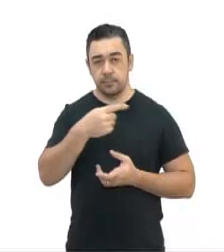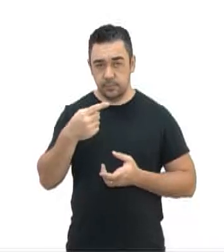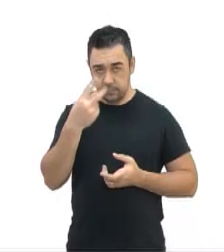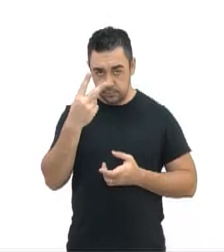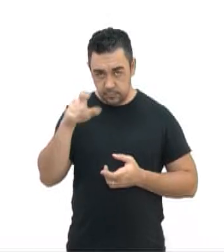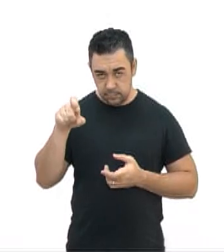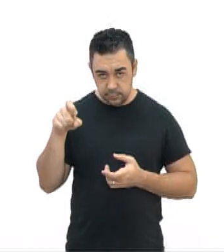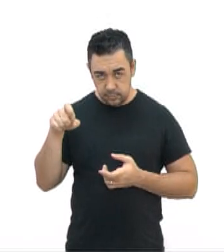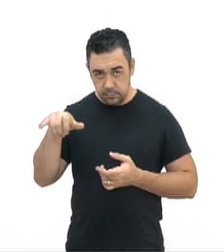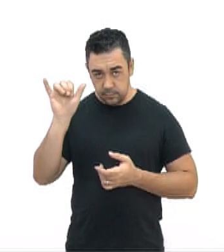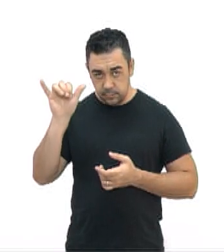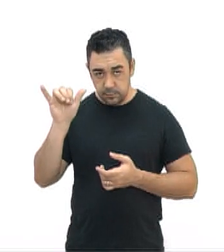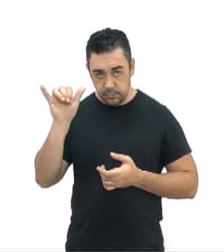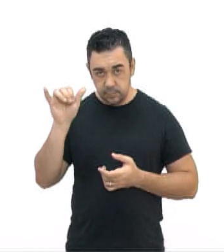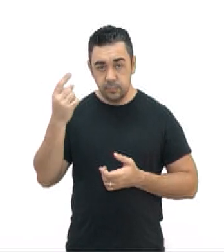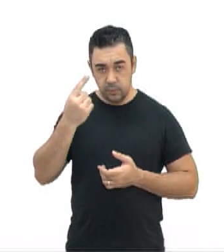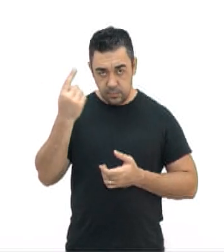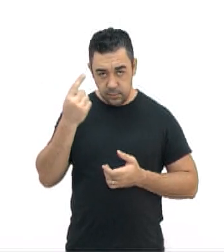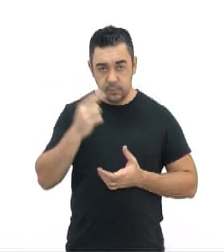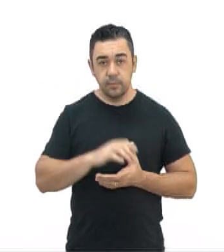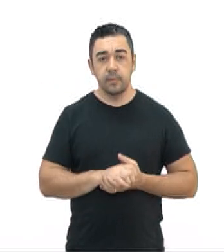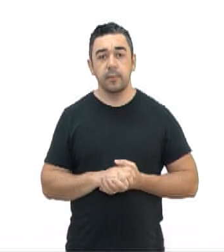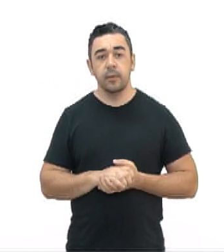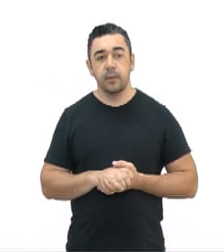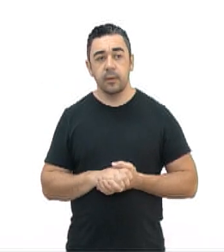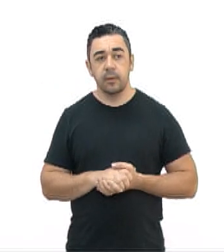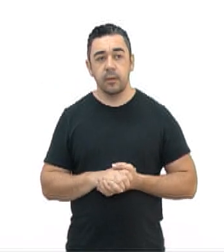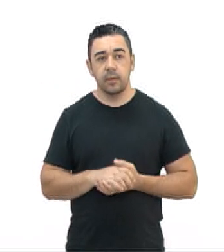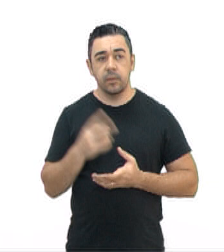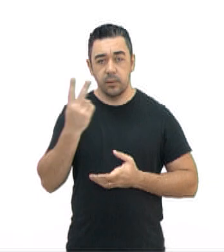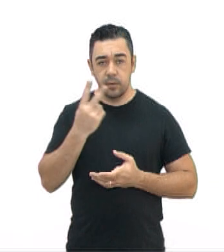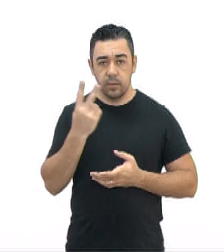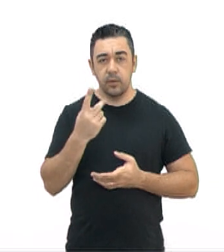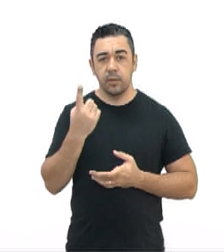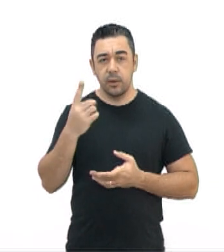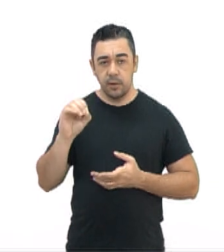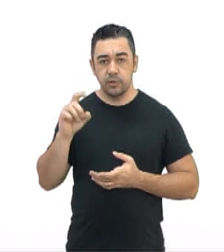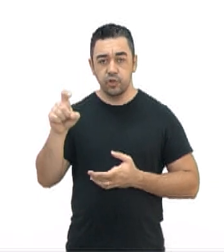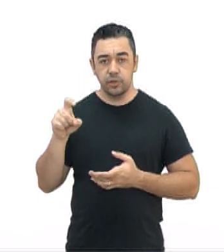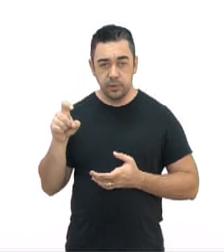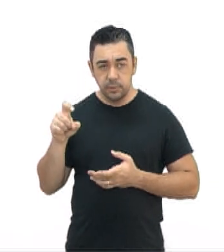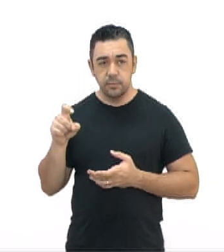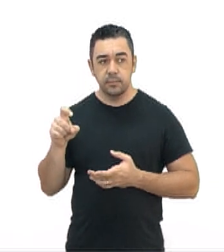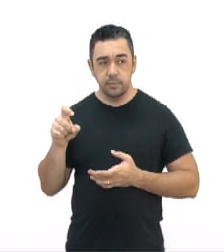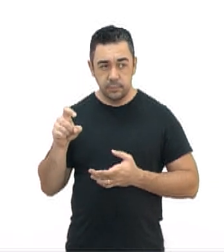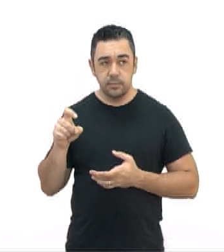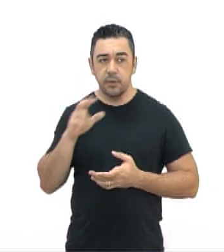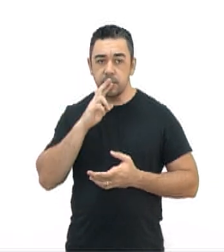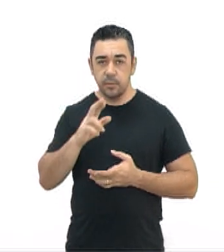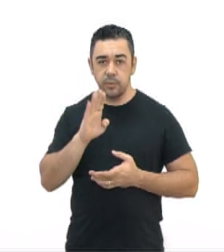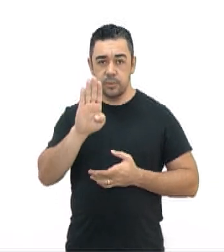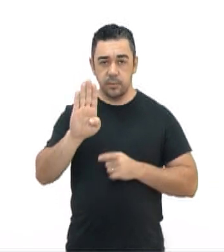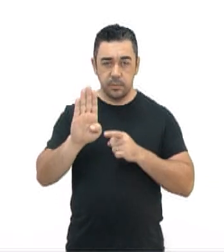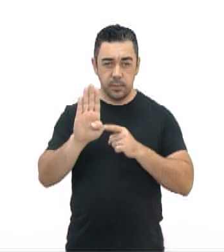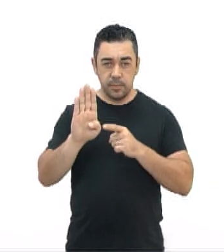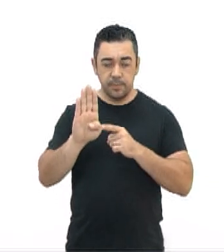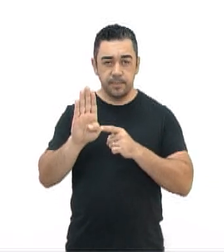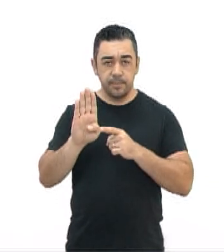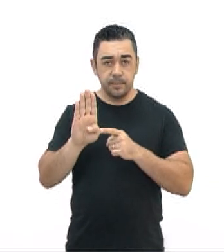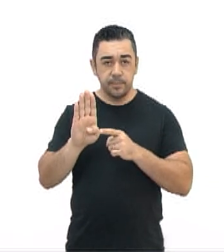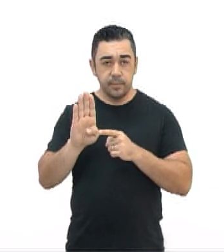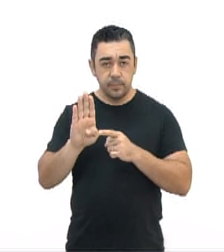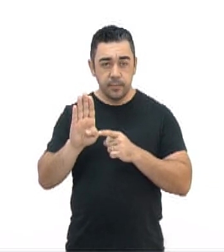Menos 2xy, que foi o primeiro que eu fiz. E o segundo, 10x, que foi o segundo que eu